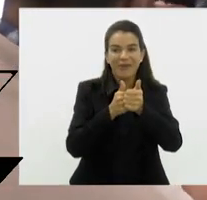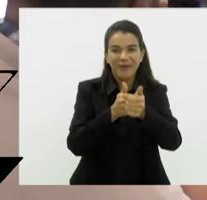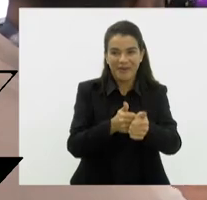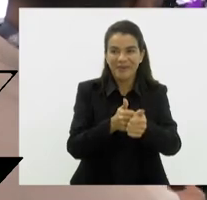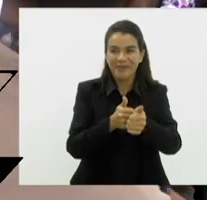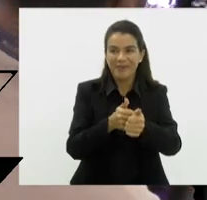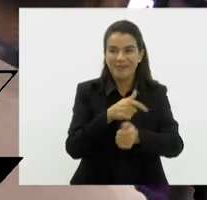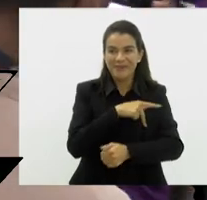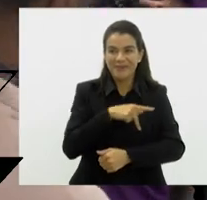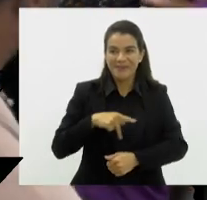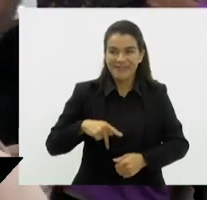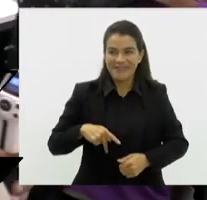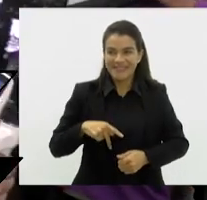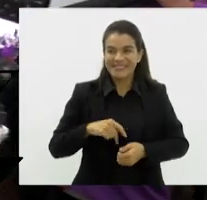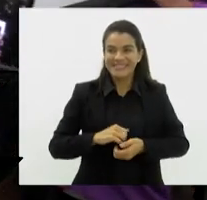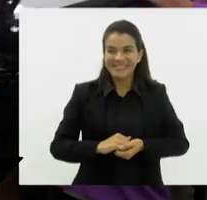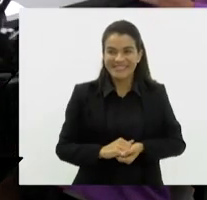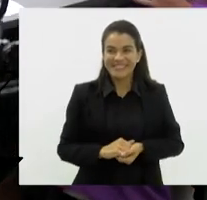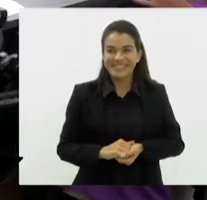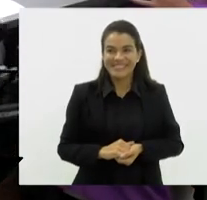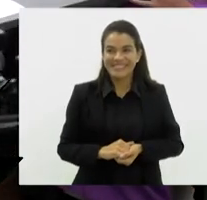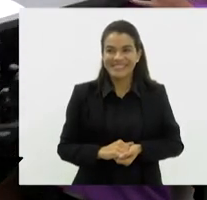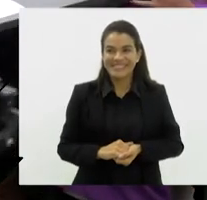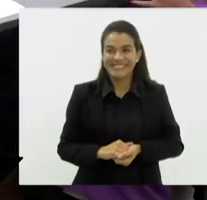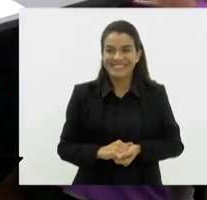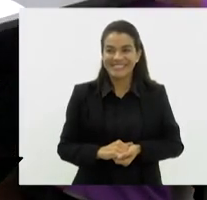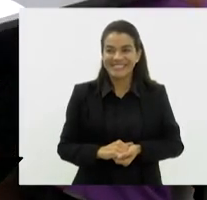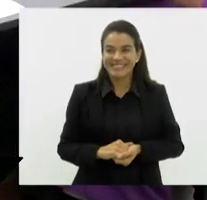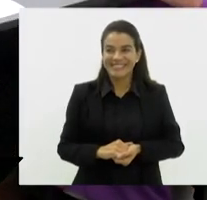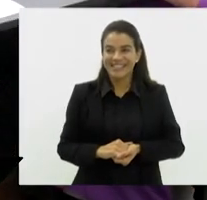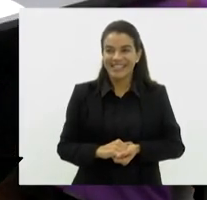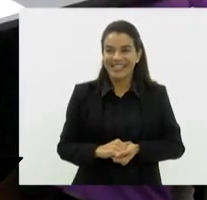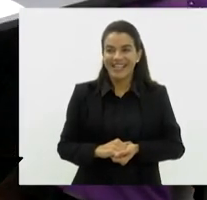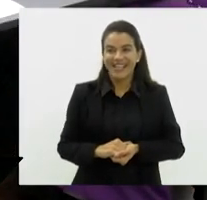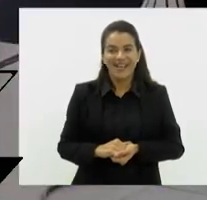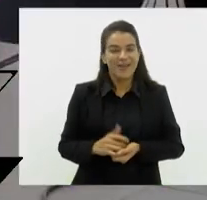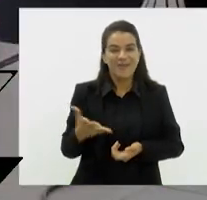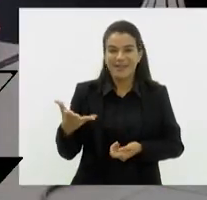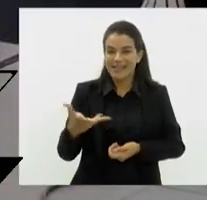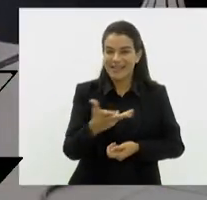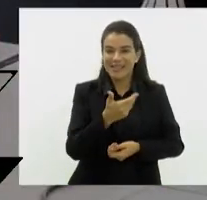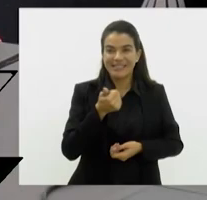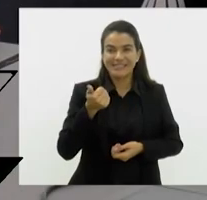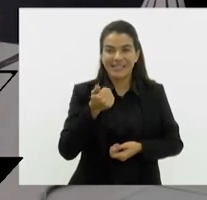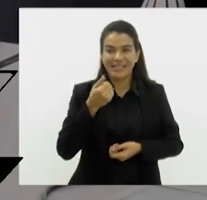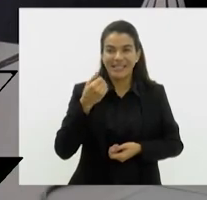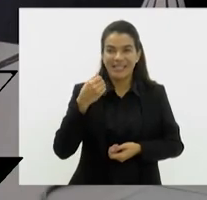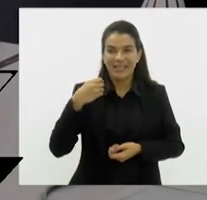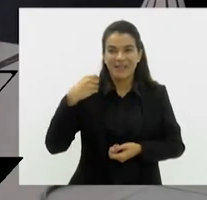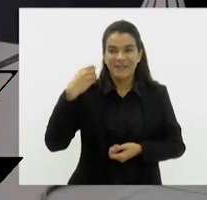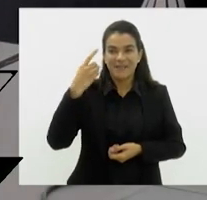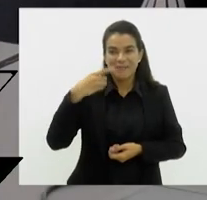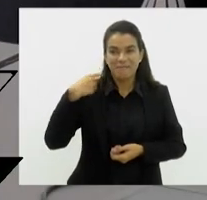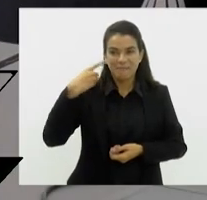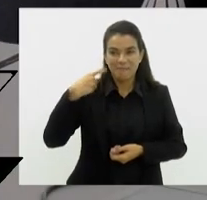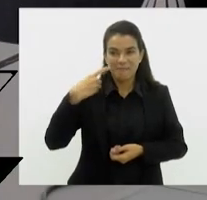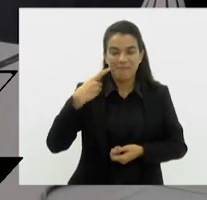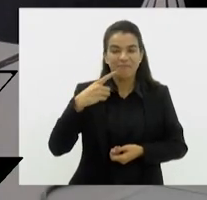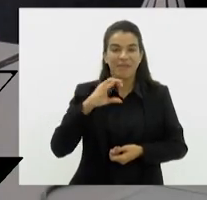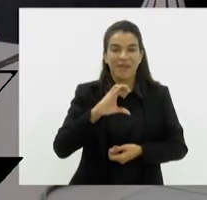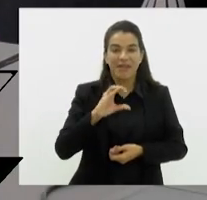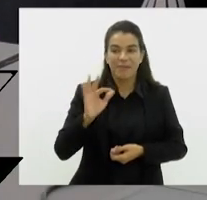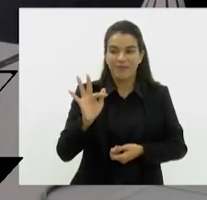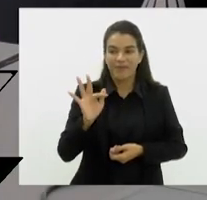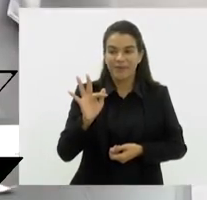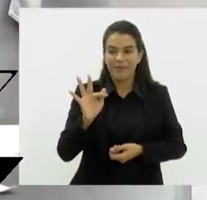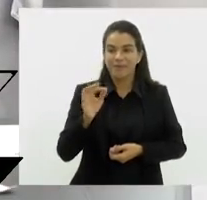Eu acompanho o presidente. Por sinal, um excelente também, parlamentar, também. Um excelente parlamentar que desenvolveu um excelente trabalho na cidade de Cabo Frio.